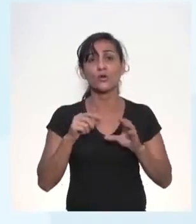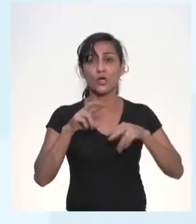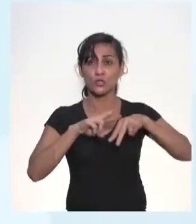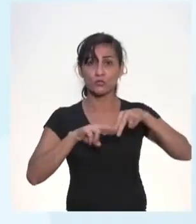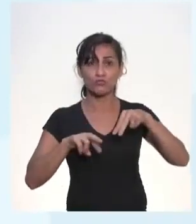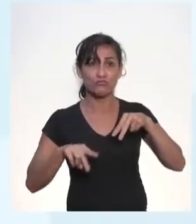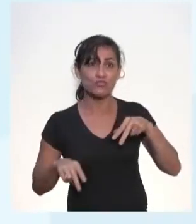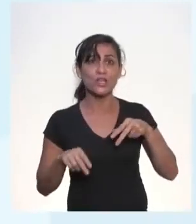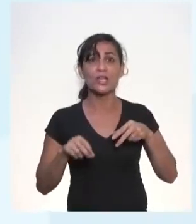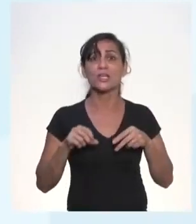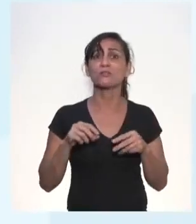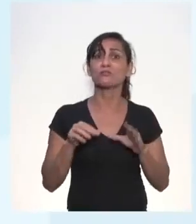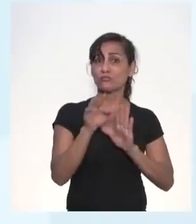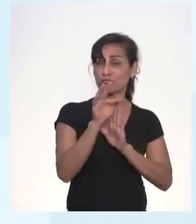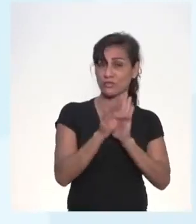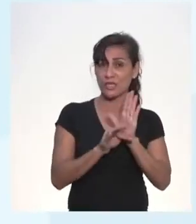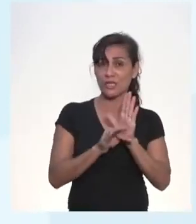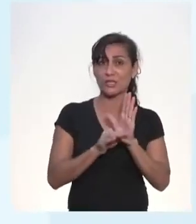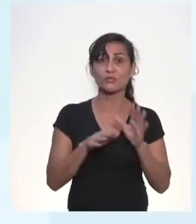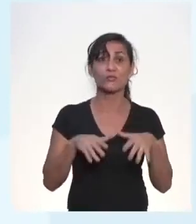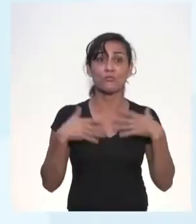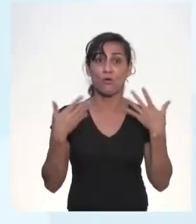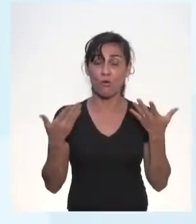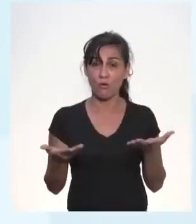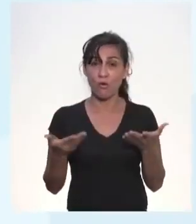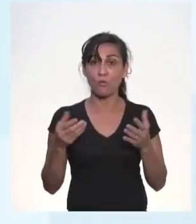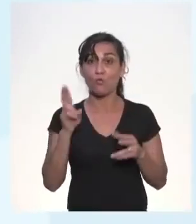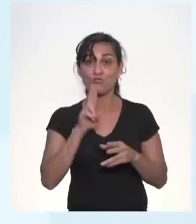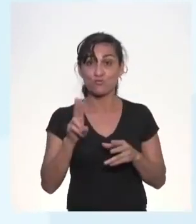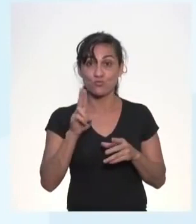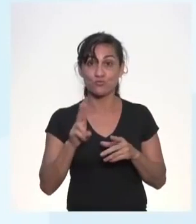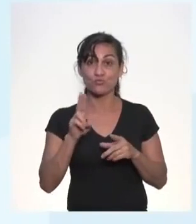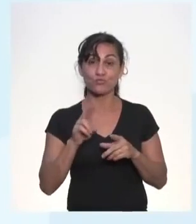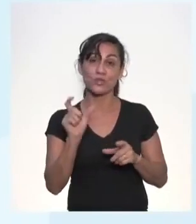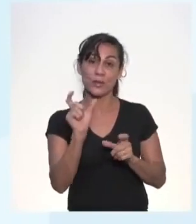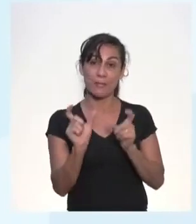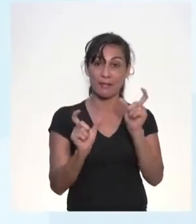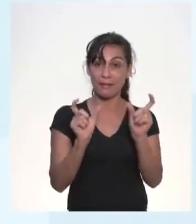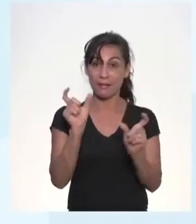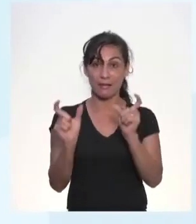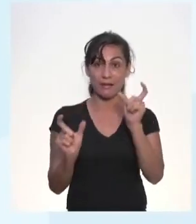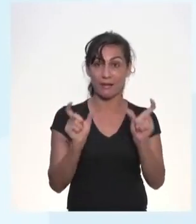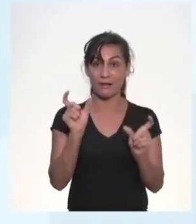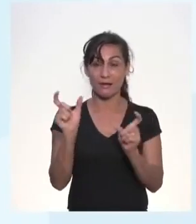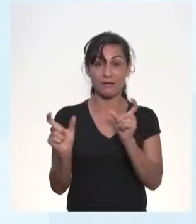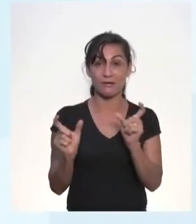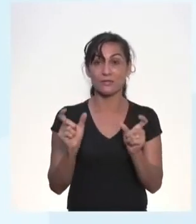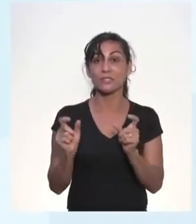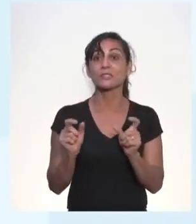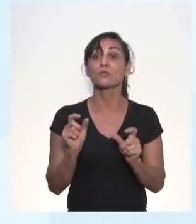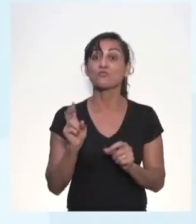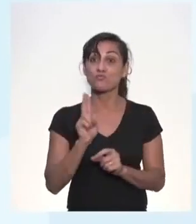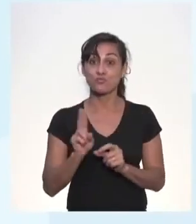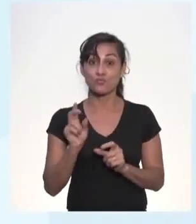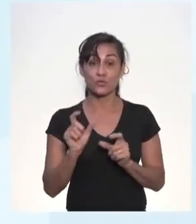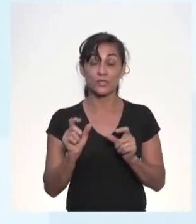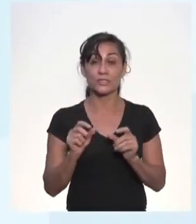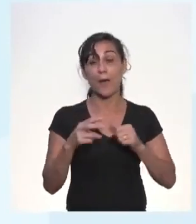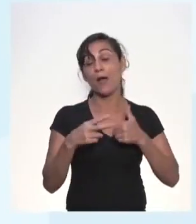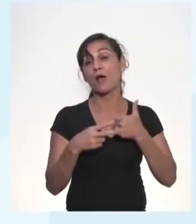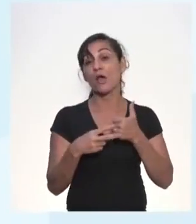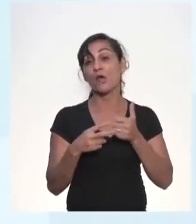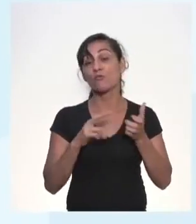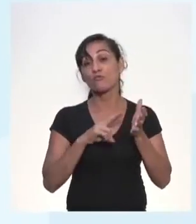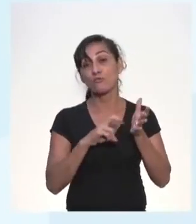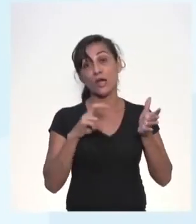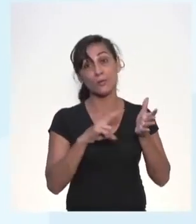tem tempo para ouvir a resposta, que o uso das palavras, né, a expressividade ela é percebida pelo uso das palavras, a escolha vocabular